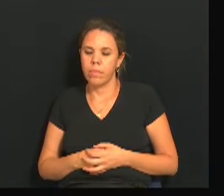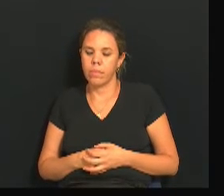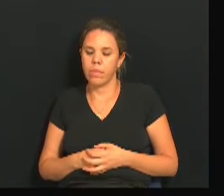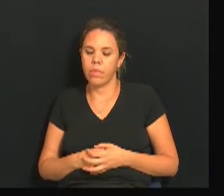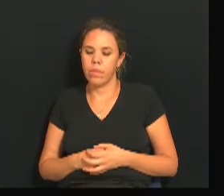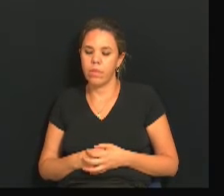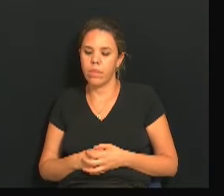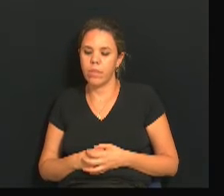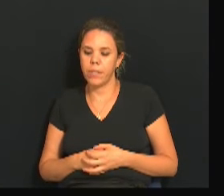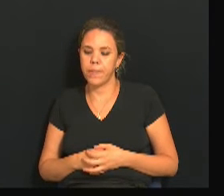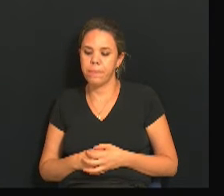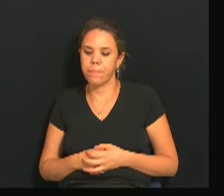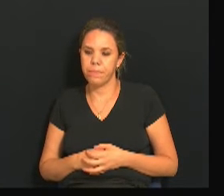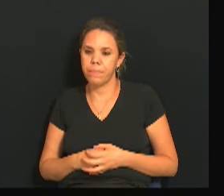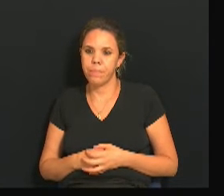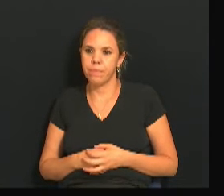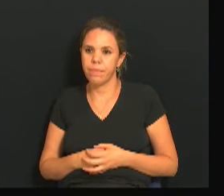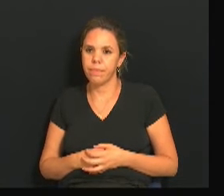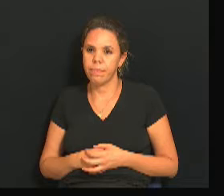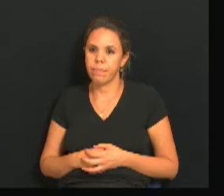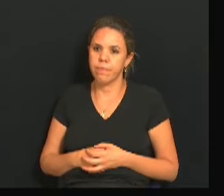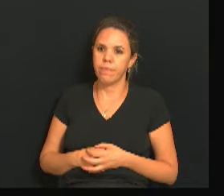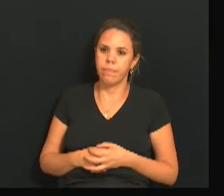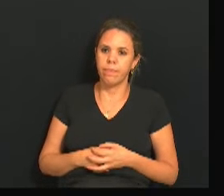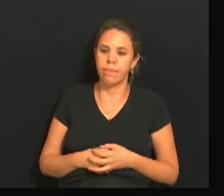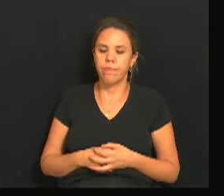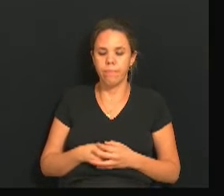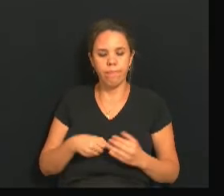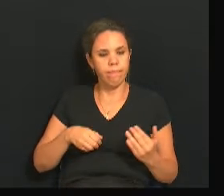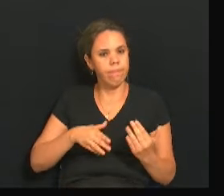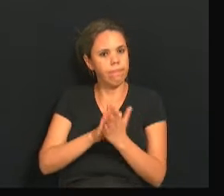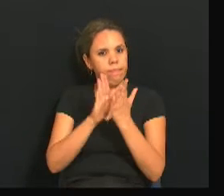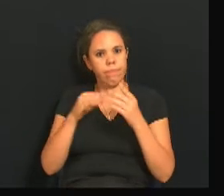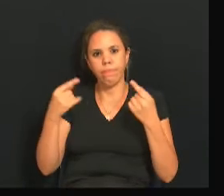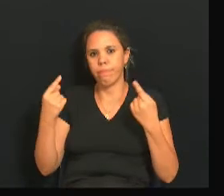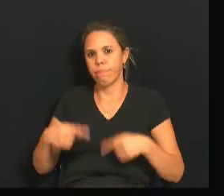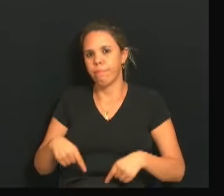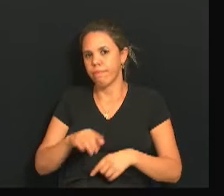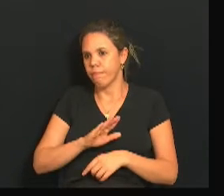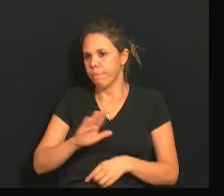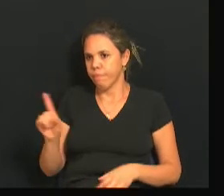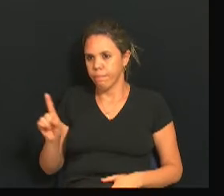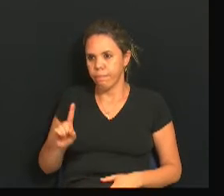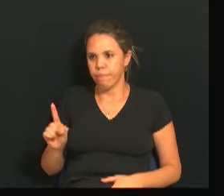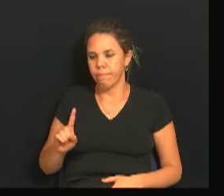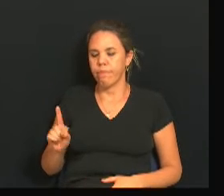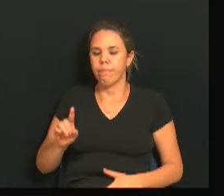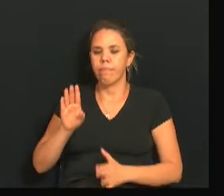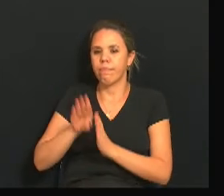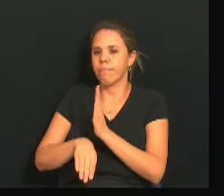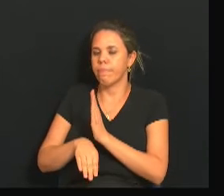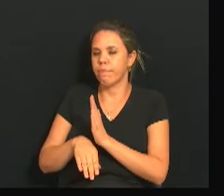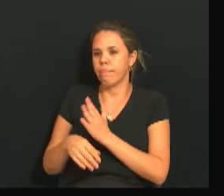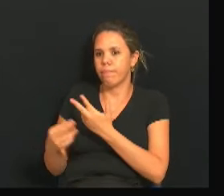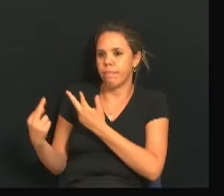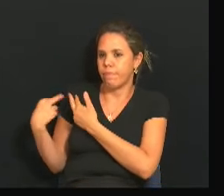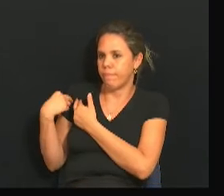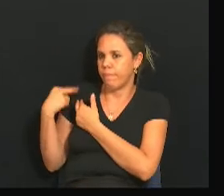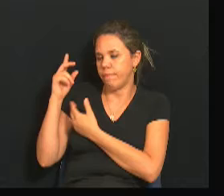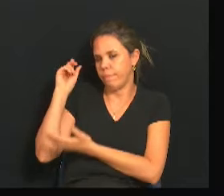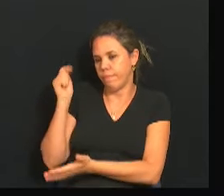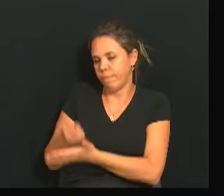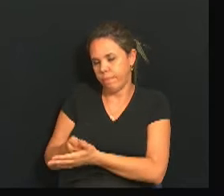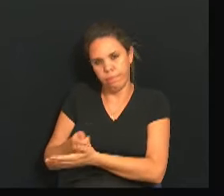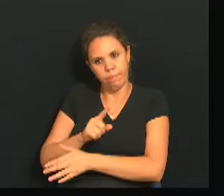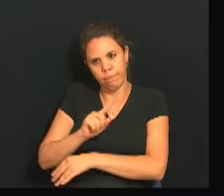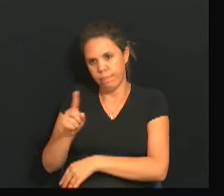e isso não é, de maneira alguma, afrontar ou querer tirar a autoridade. Aqui a gente não fala